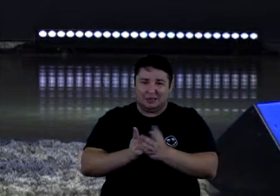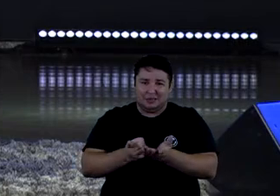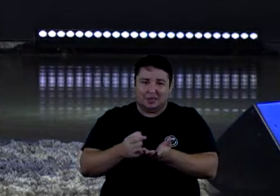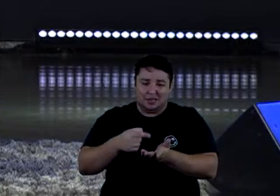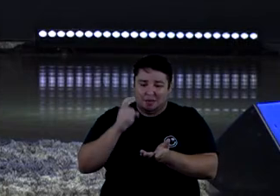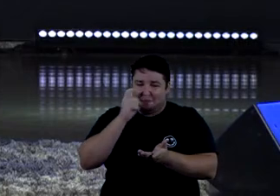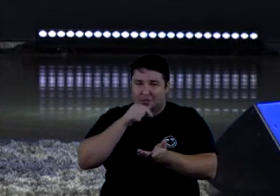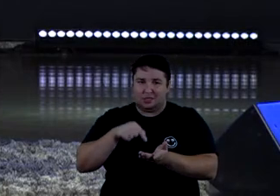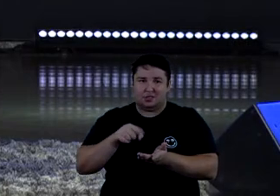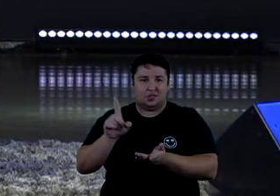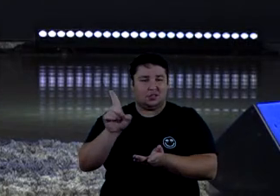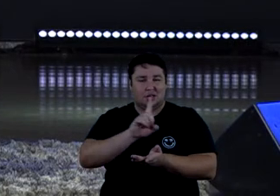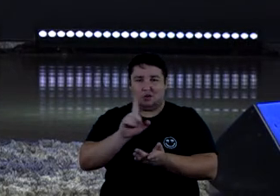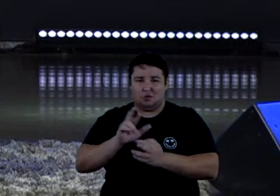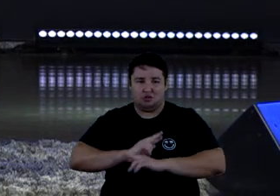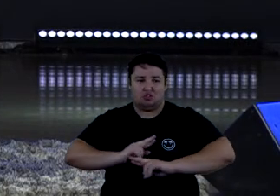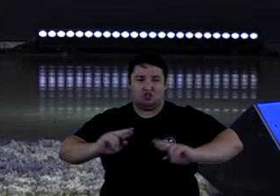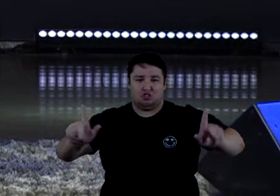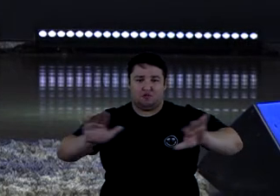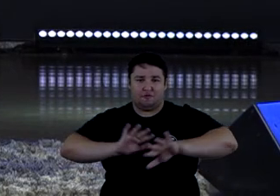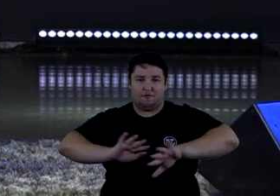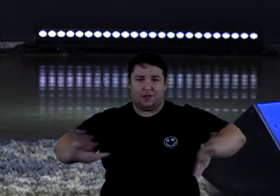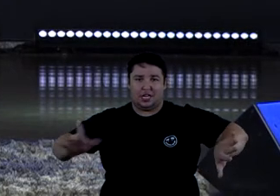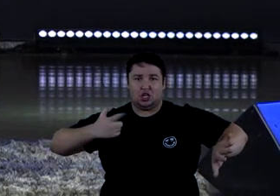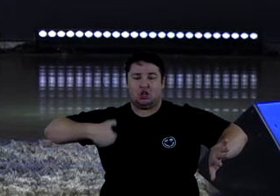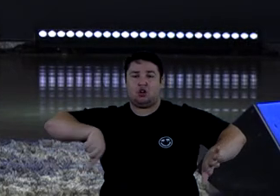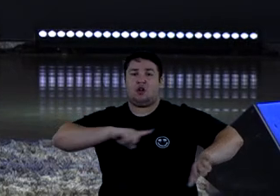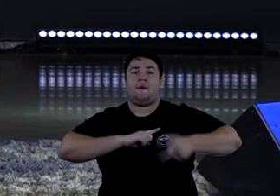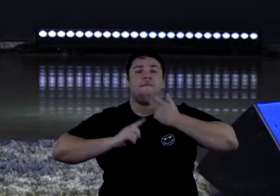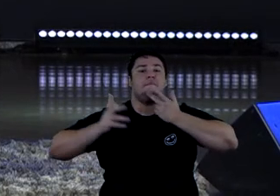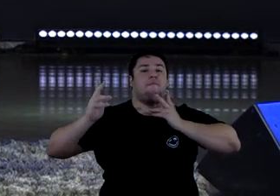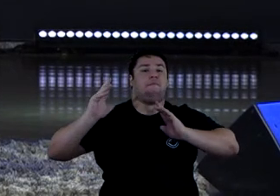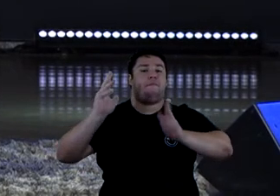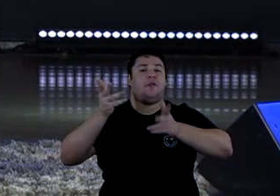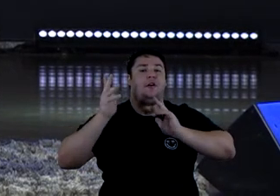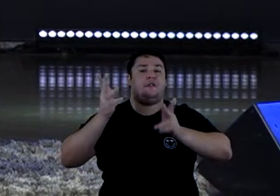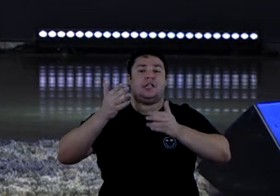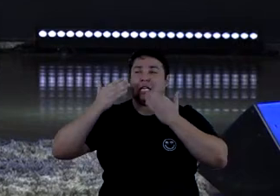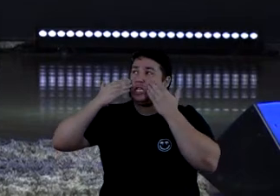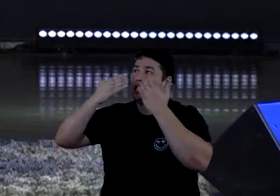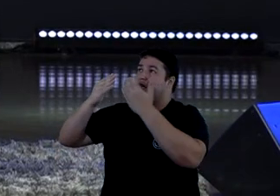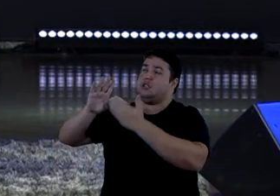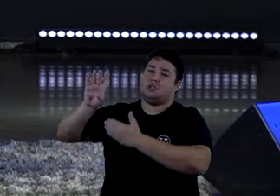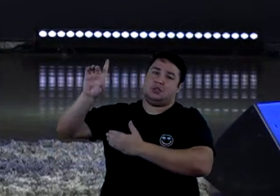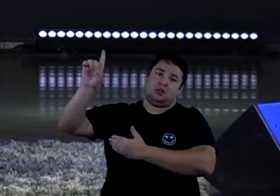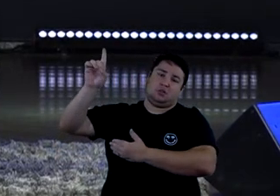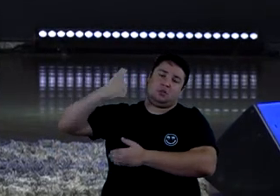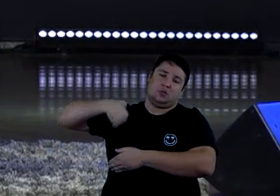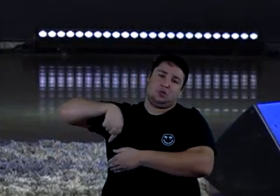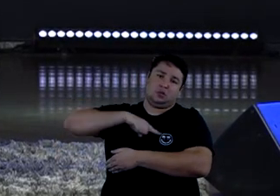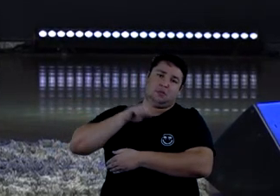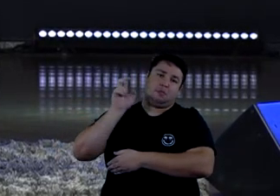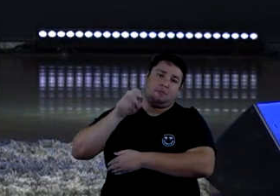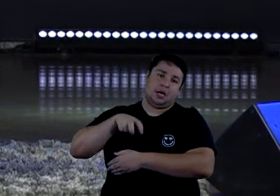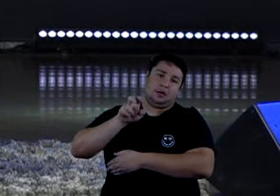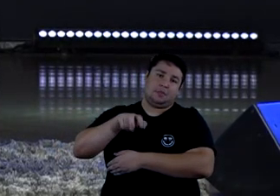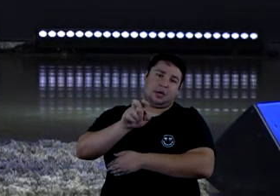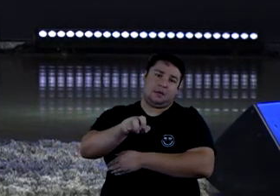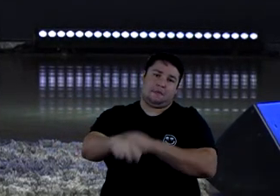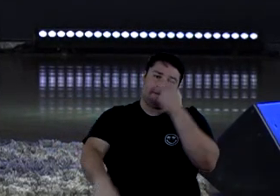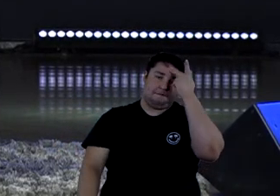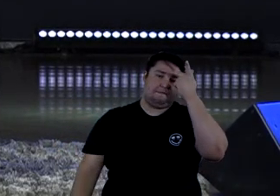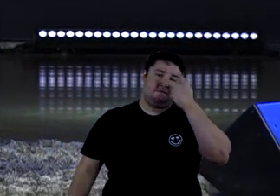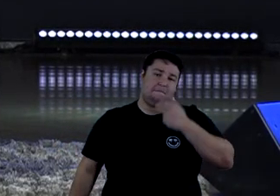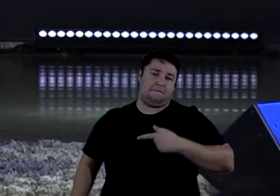disso, dizemos a verdade diante de Deus, e quem é honesto sabe disso. Não andamos por aí falando de nós mesmos,